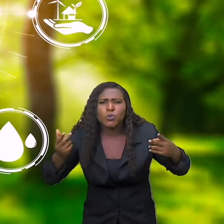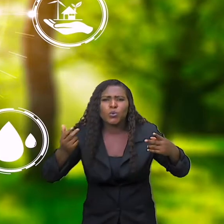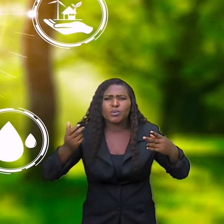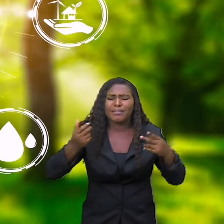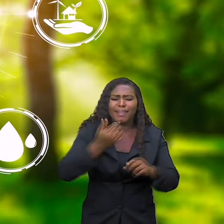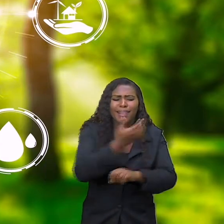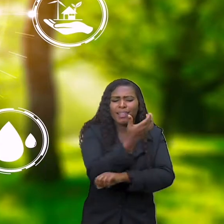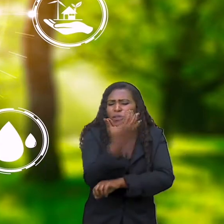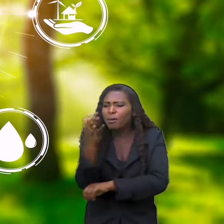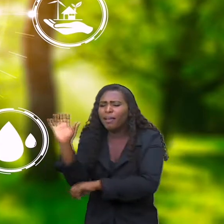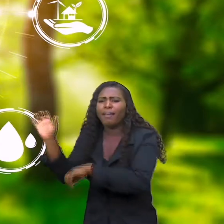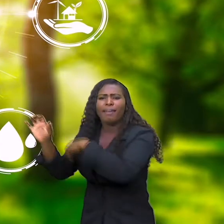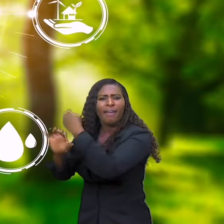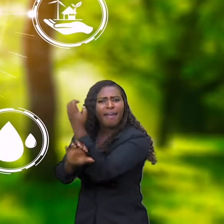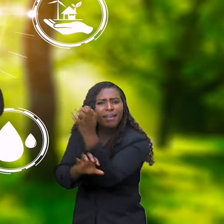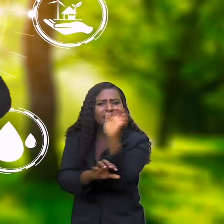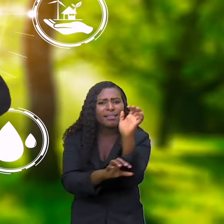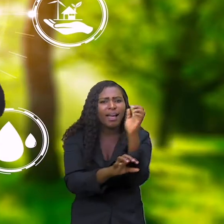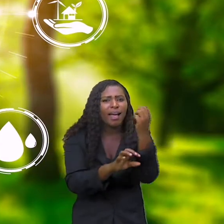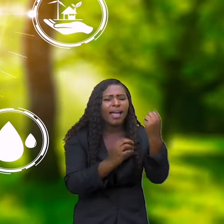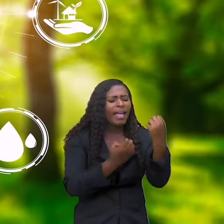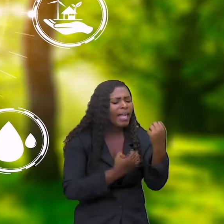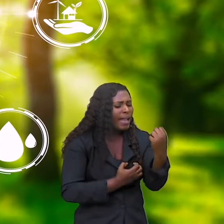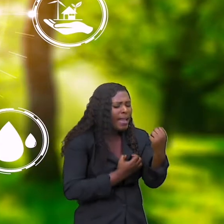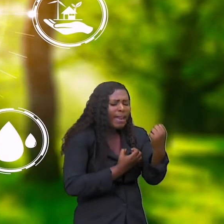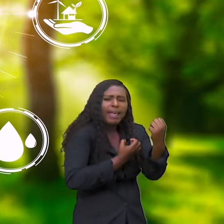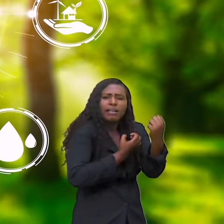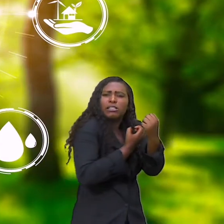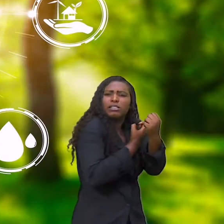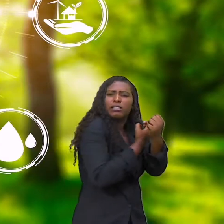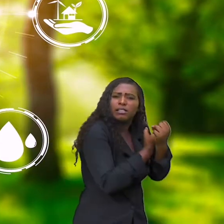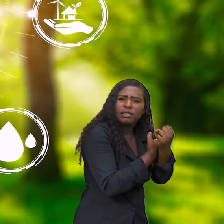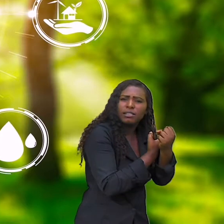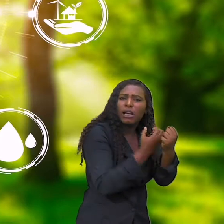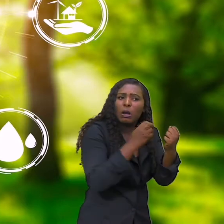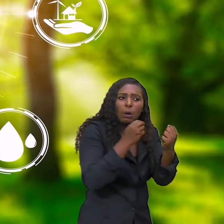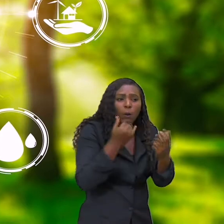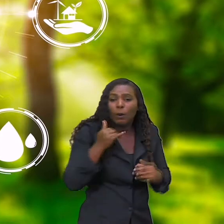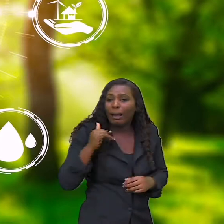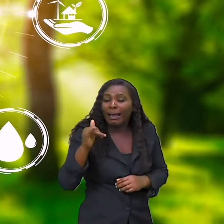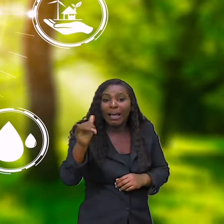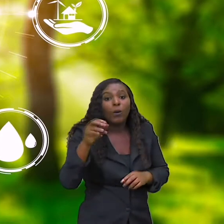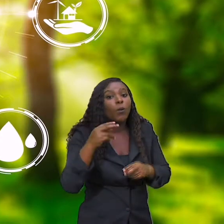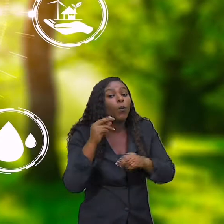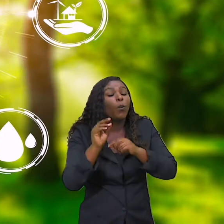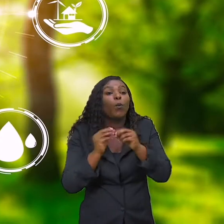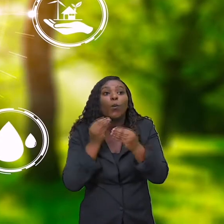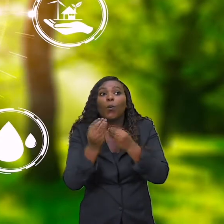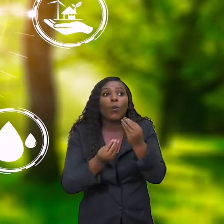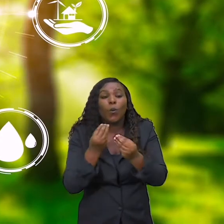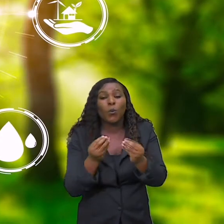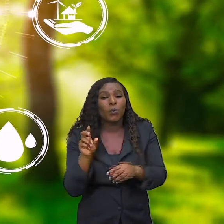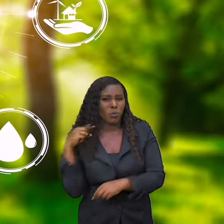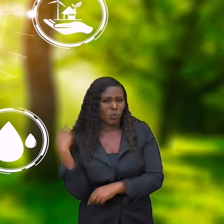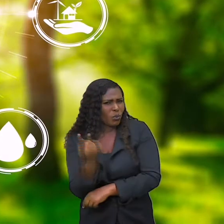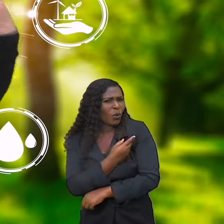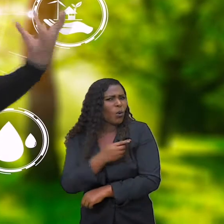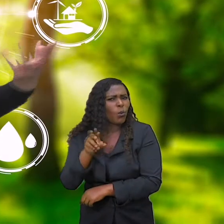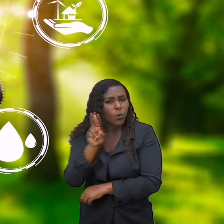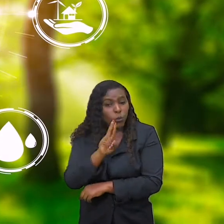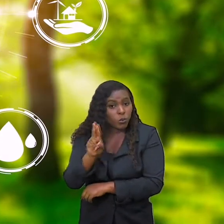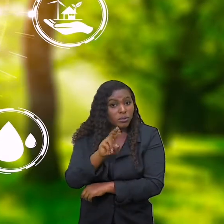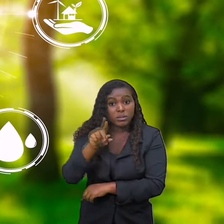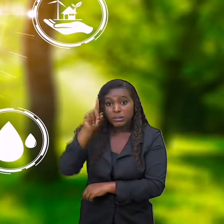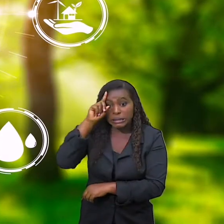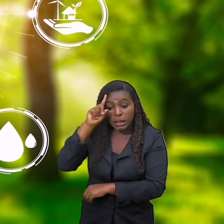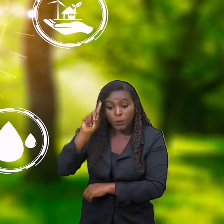energia, como que essas fontes de energia são usadas por nós durante o nosso dia a dia. Vamos lá? Vamos entender